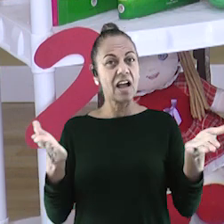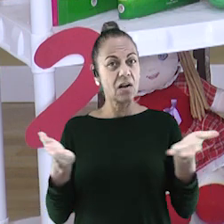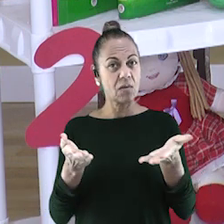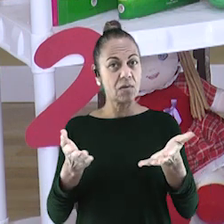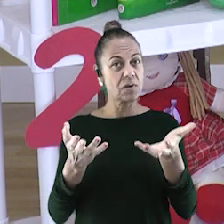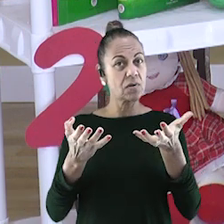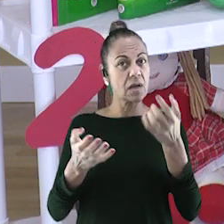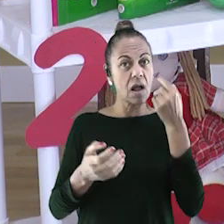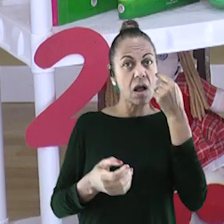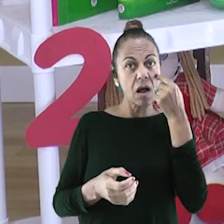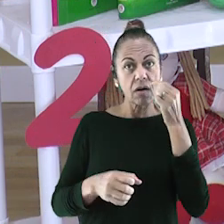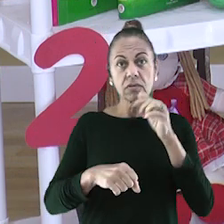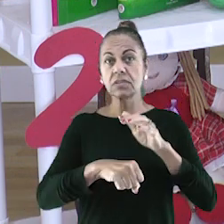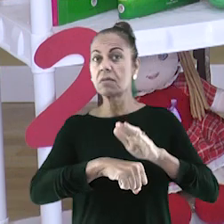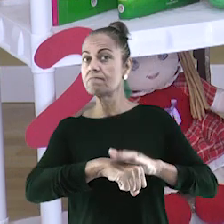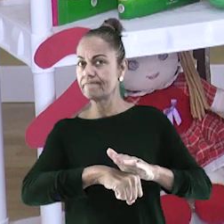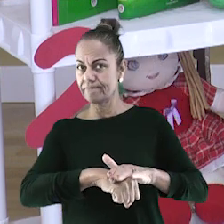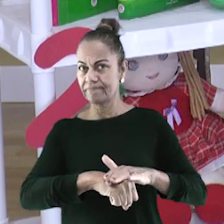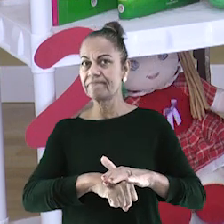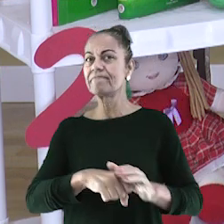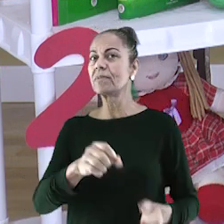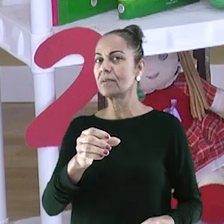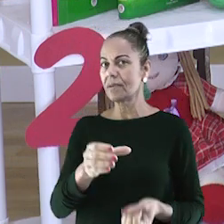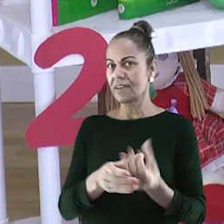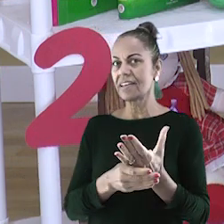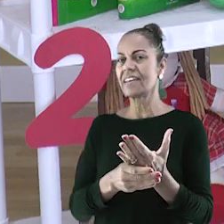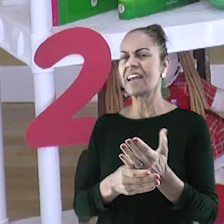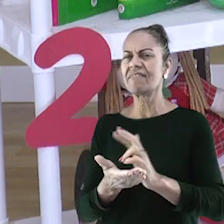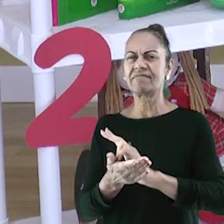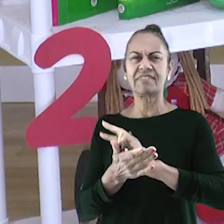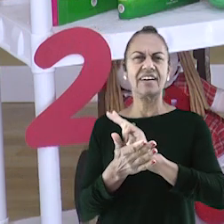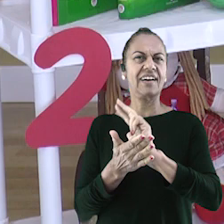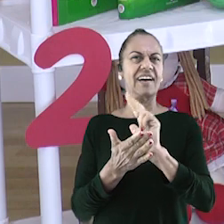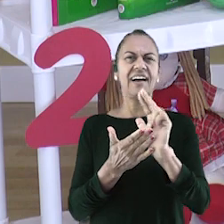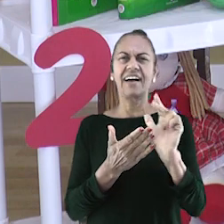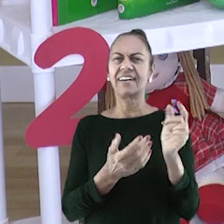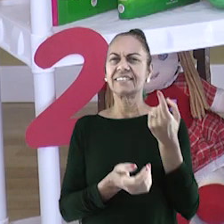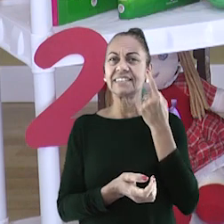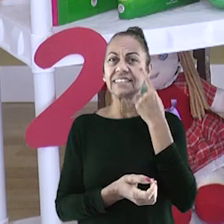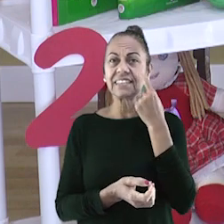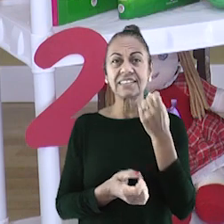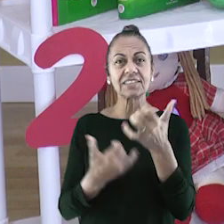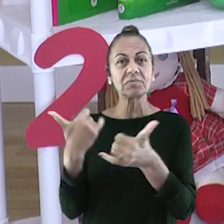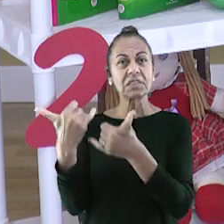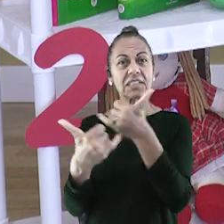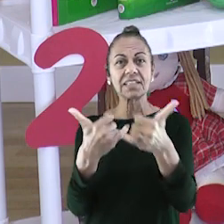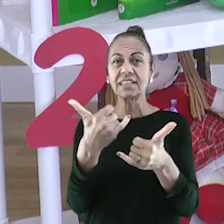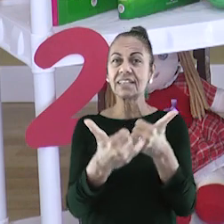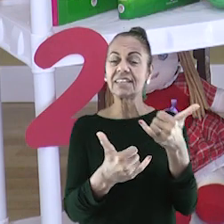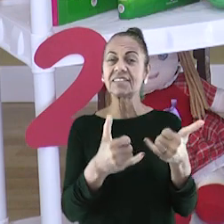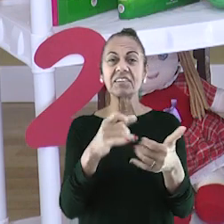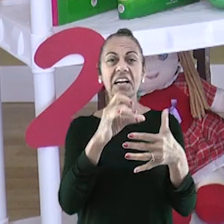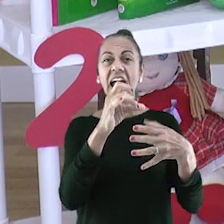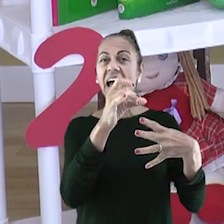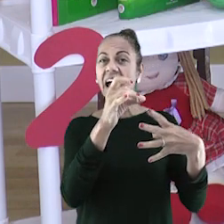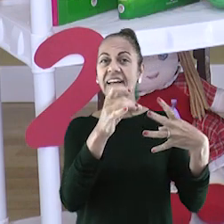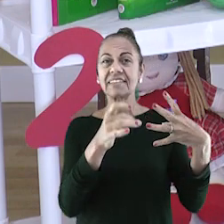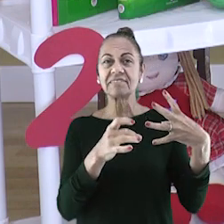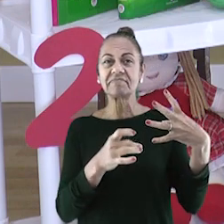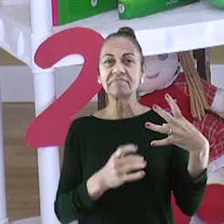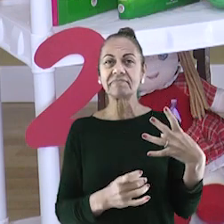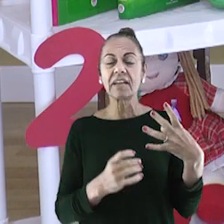quero ver vocês colocando a mão na massa, produzindo algo com esses elementos. Vocês podem criar muitas coisas